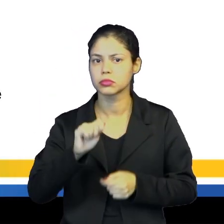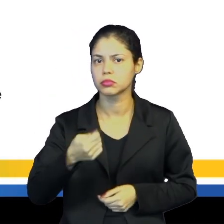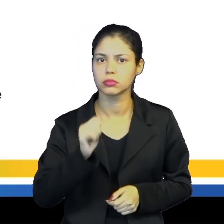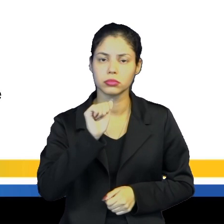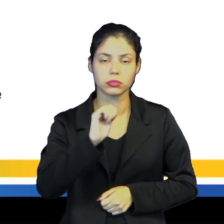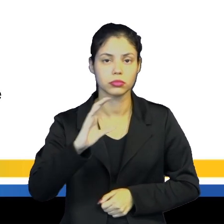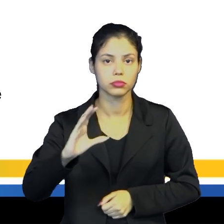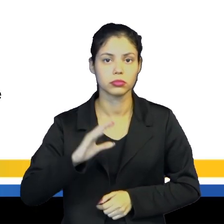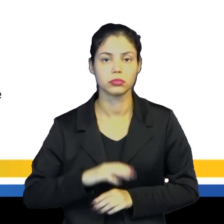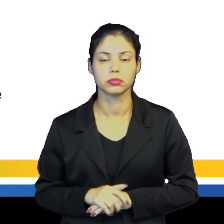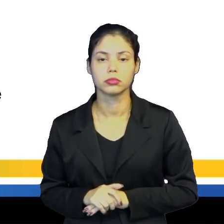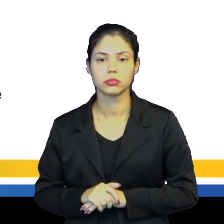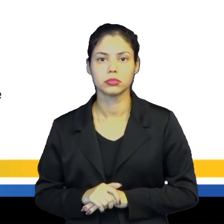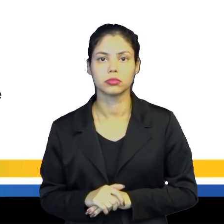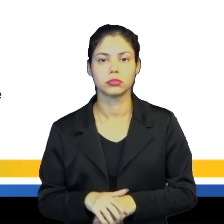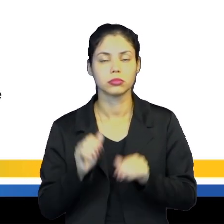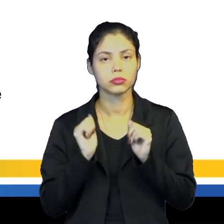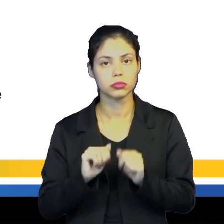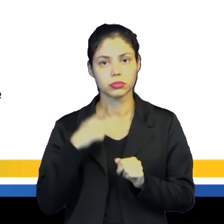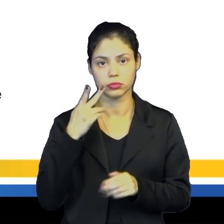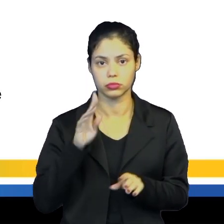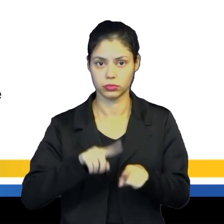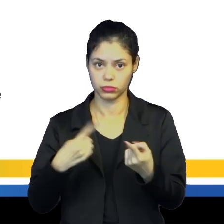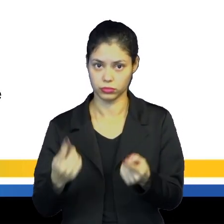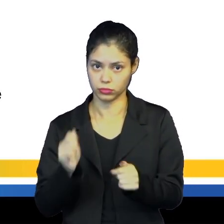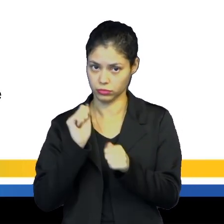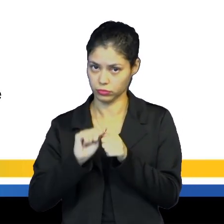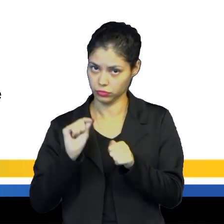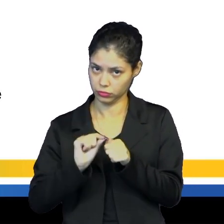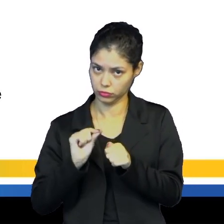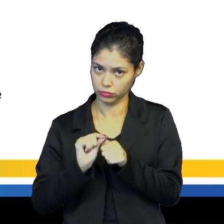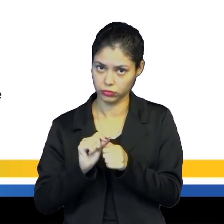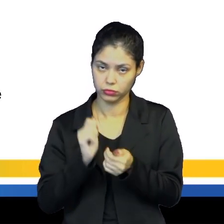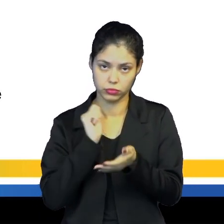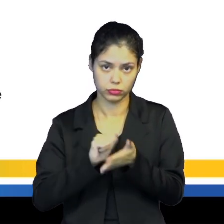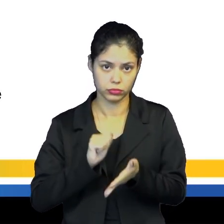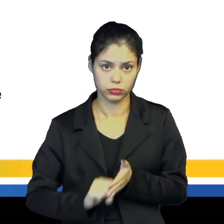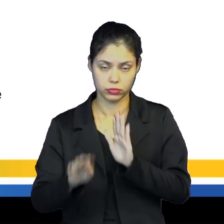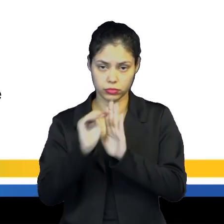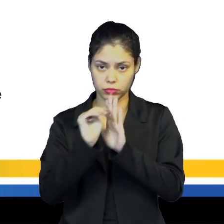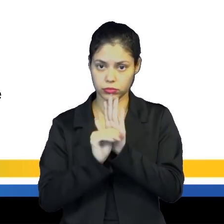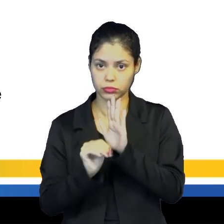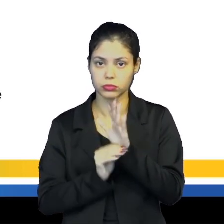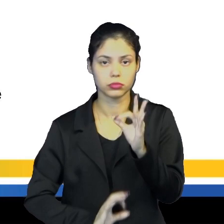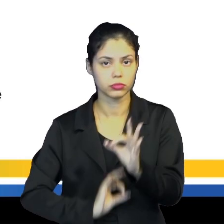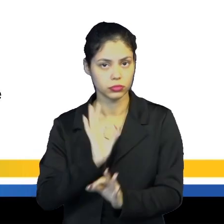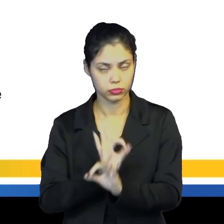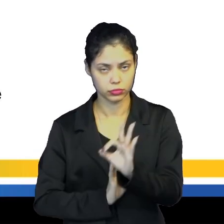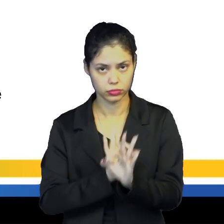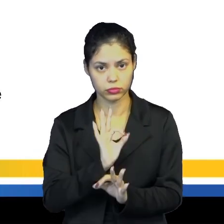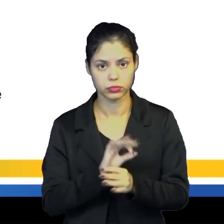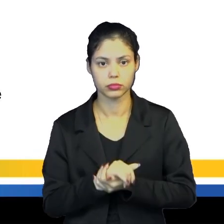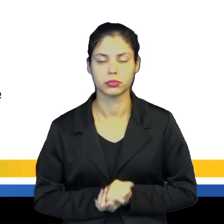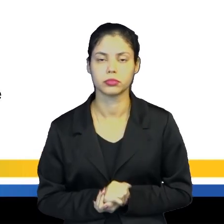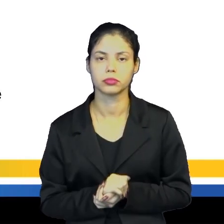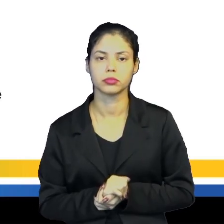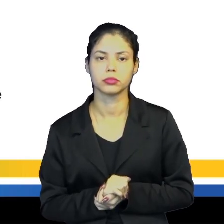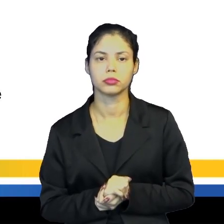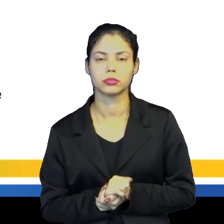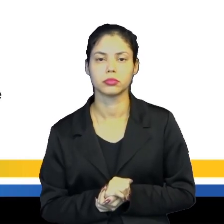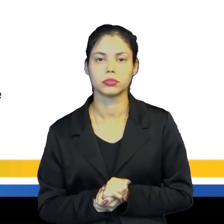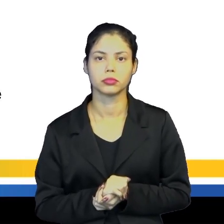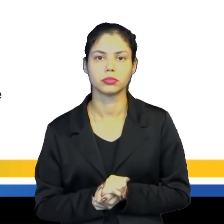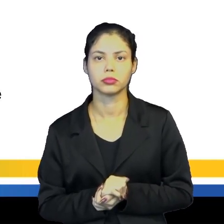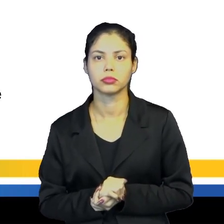sigla? Pode falar, mas na hora de montar tem que estar tudo bem organizado,